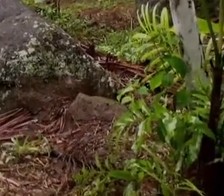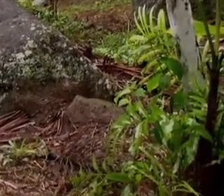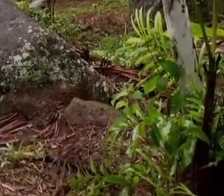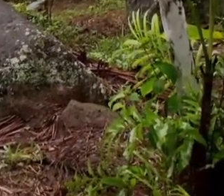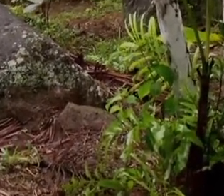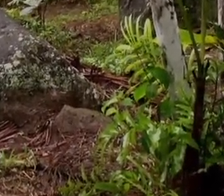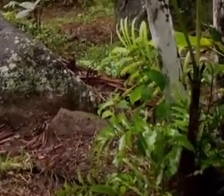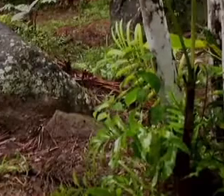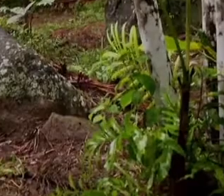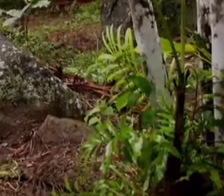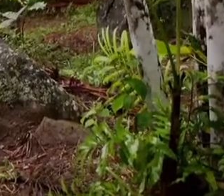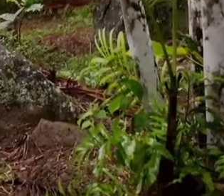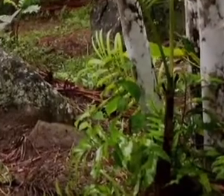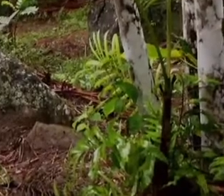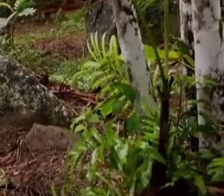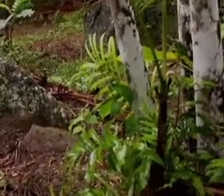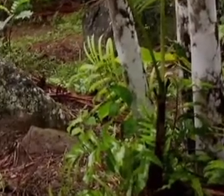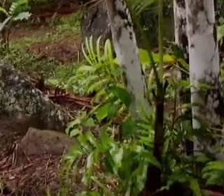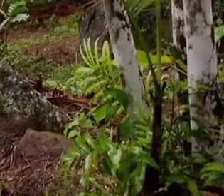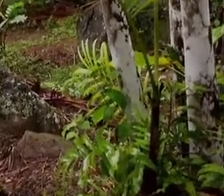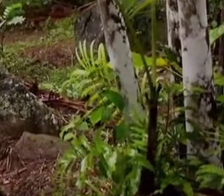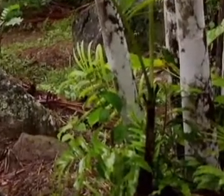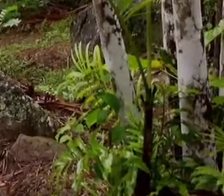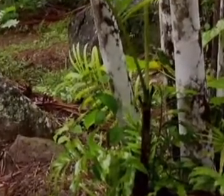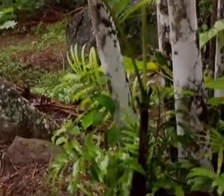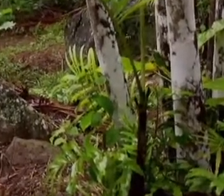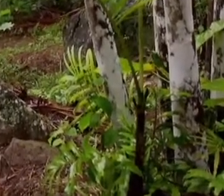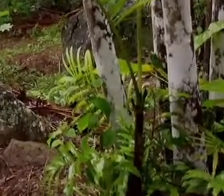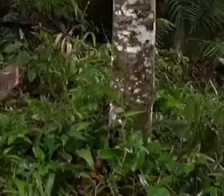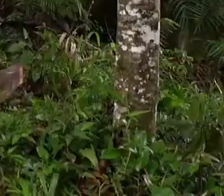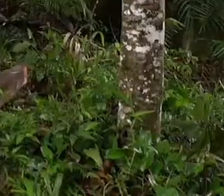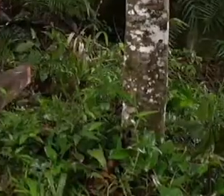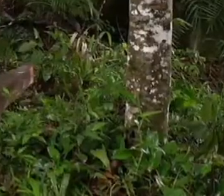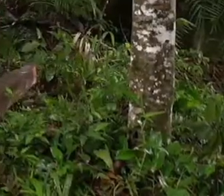nasceu. Tudo daqui da Trindade.